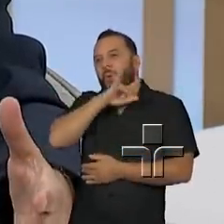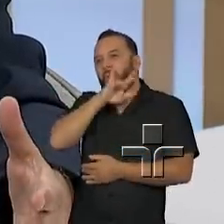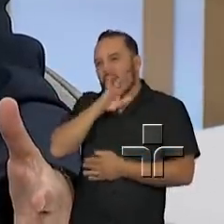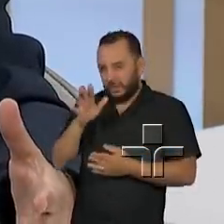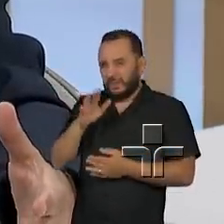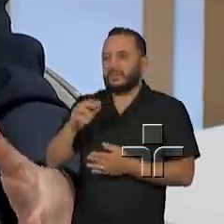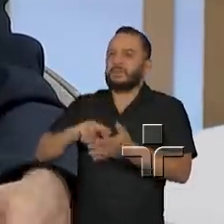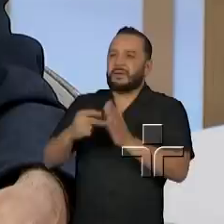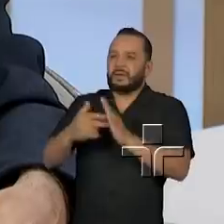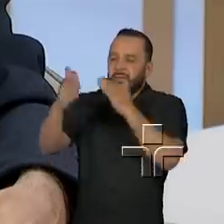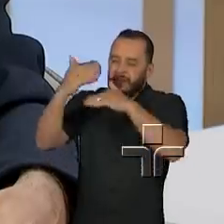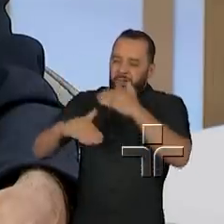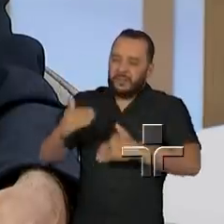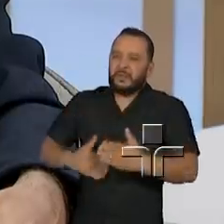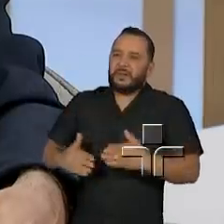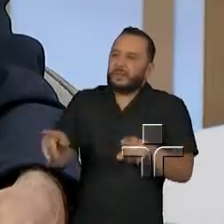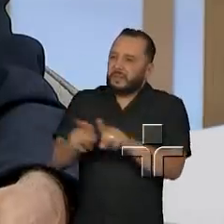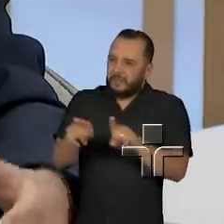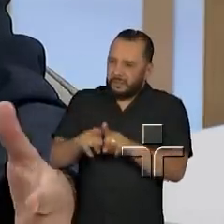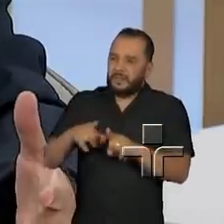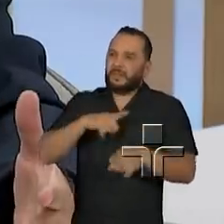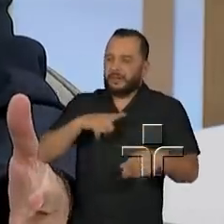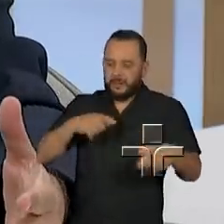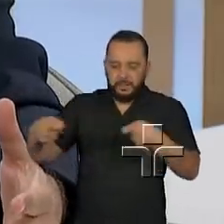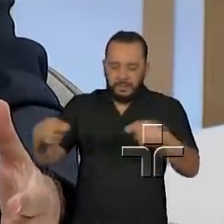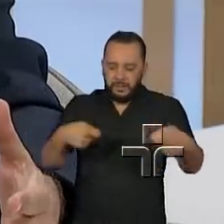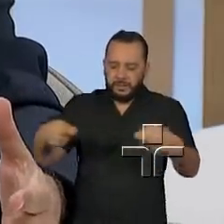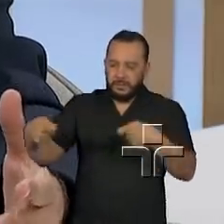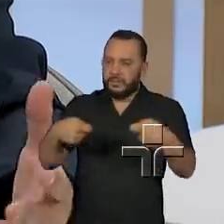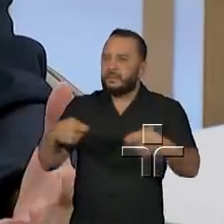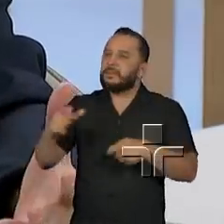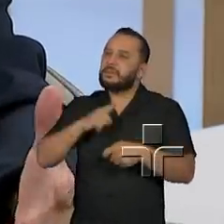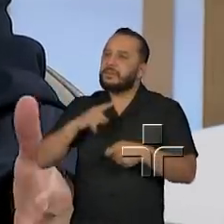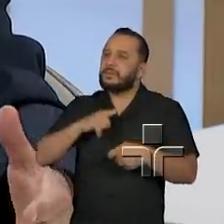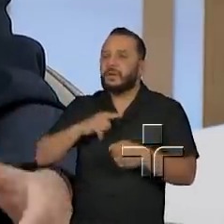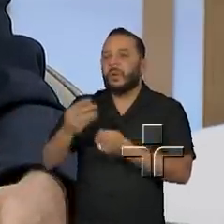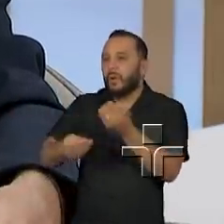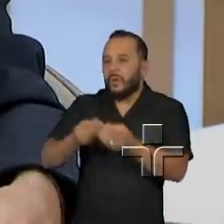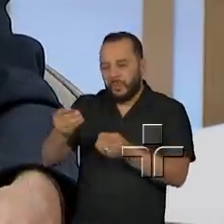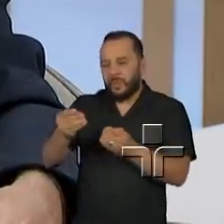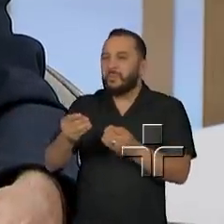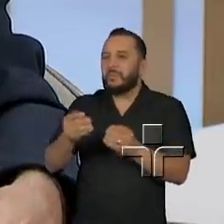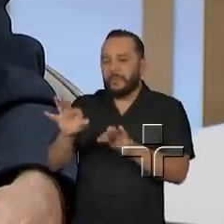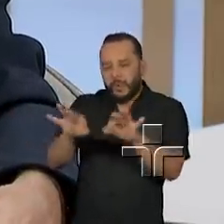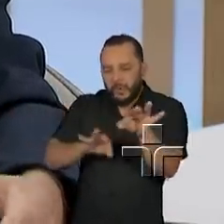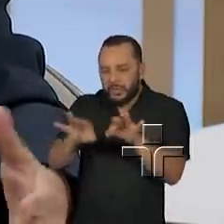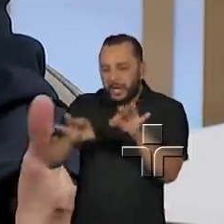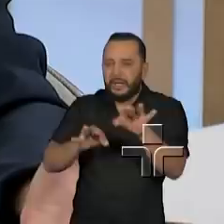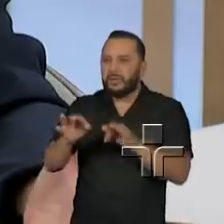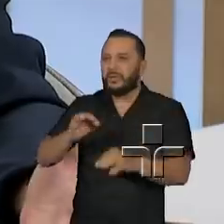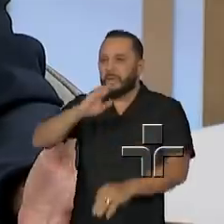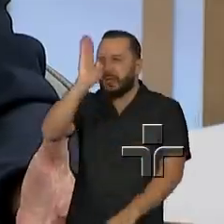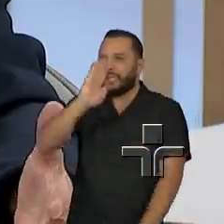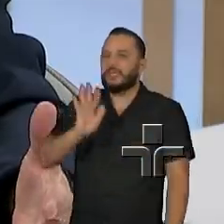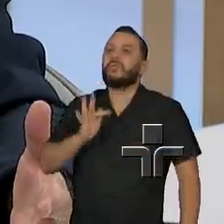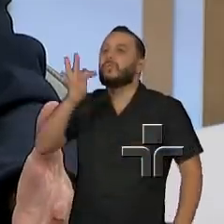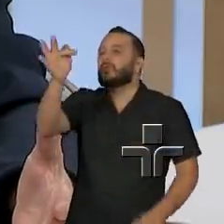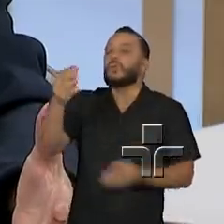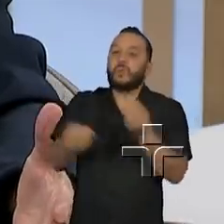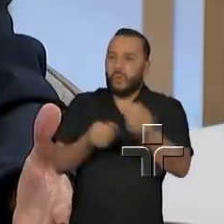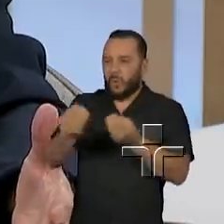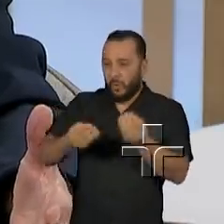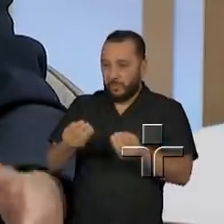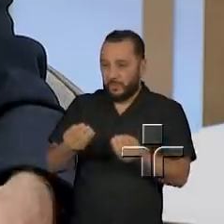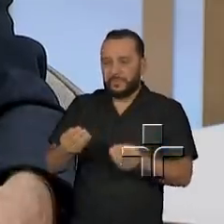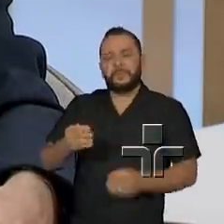mesmo tempo, nós estamos tendo um debate muito mais aprofundado sobre que projeto de país nós queremos ter. Qual é a